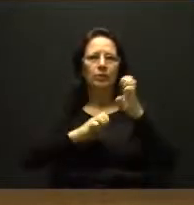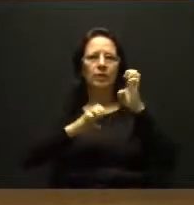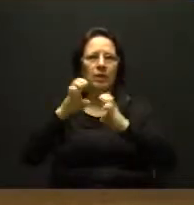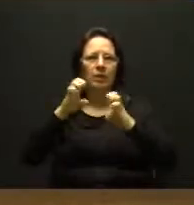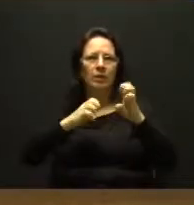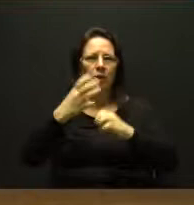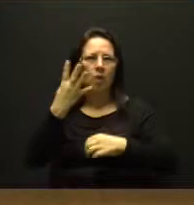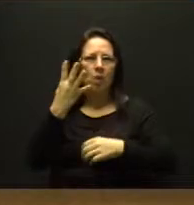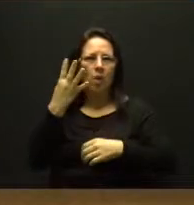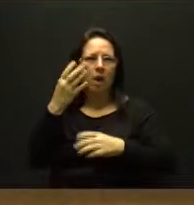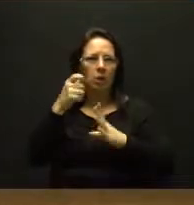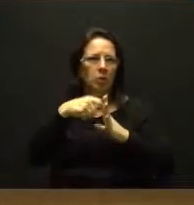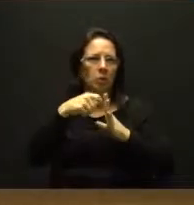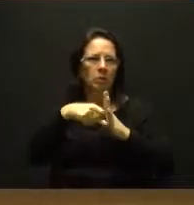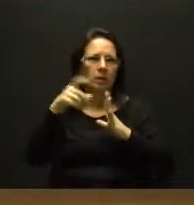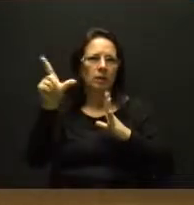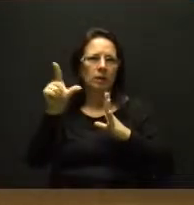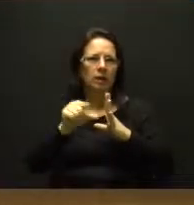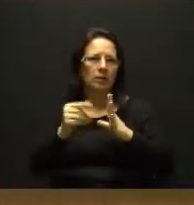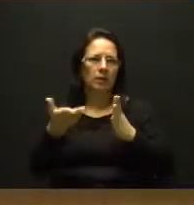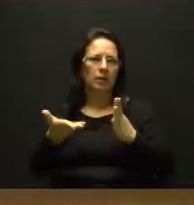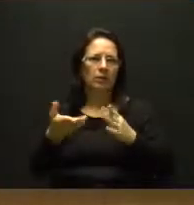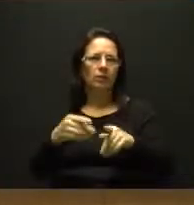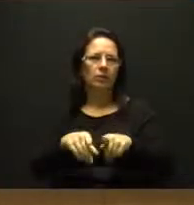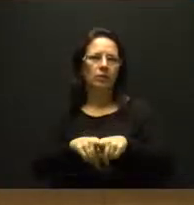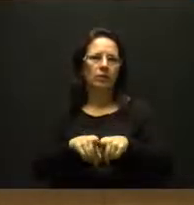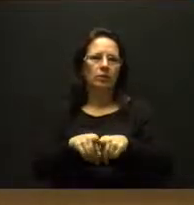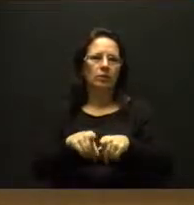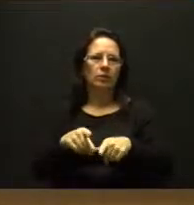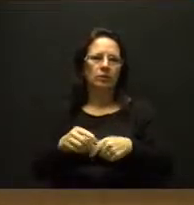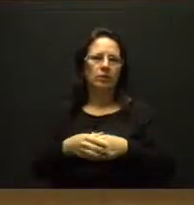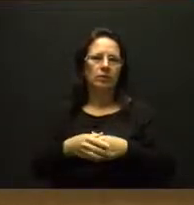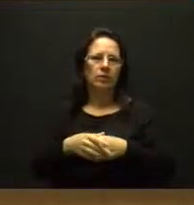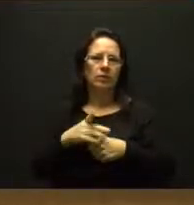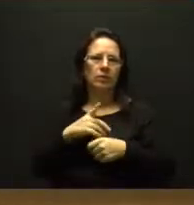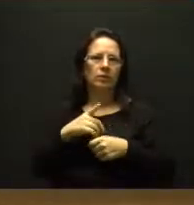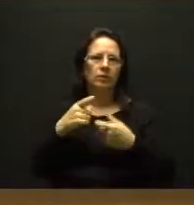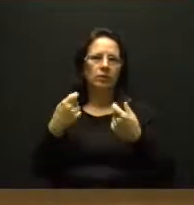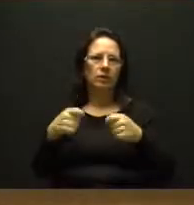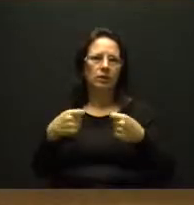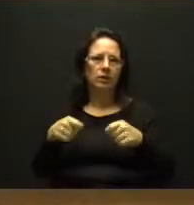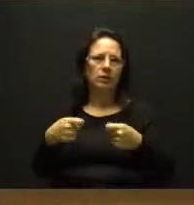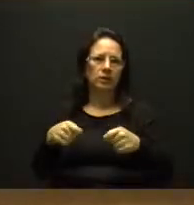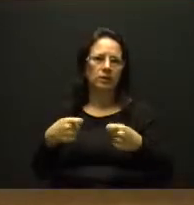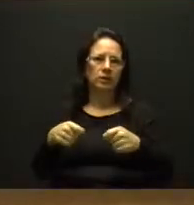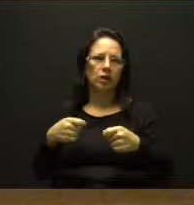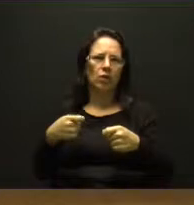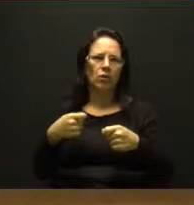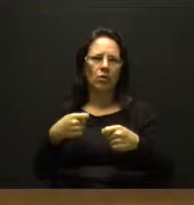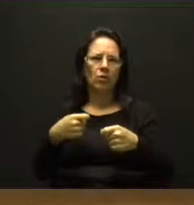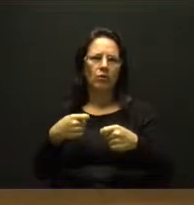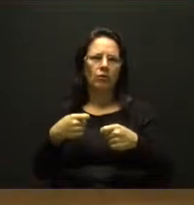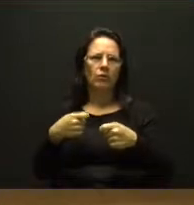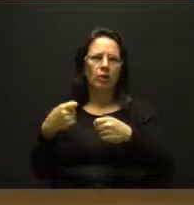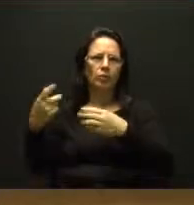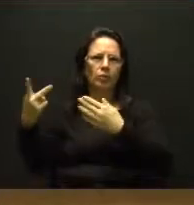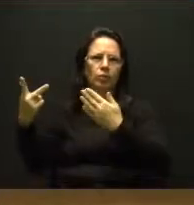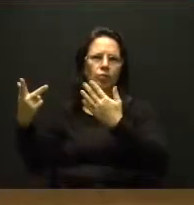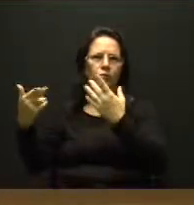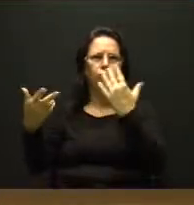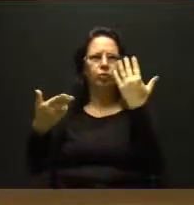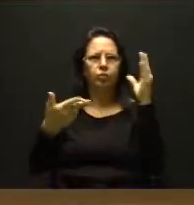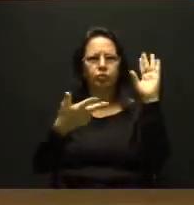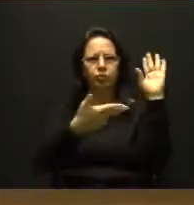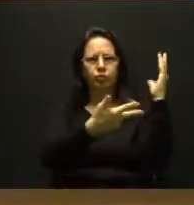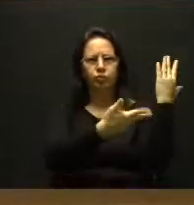uma empresa da cidade vendo a necessidade foi lá e fez a roçagem de todo o